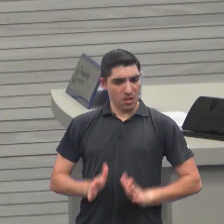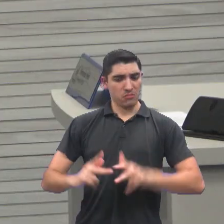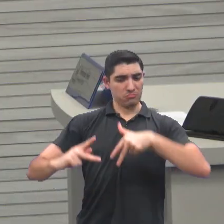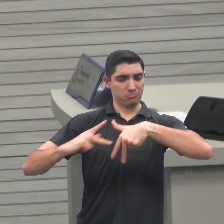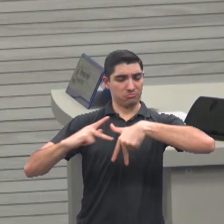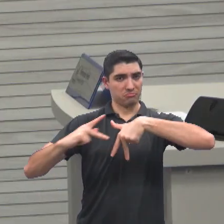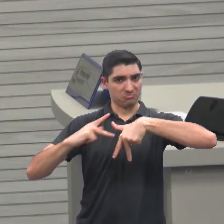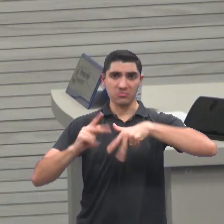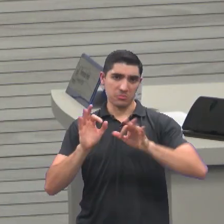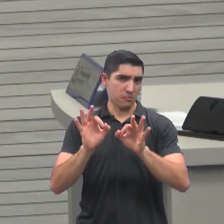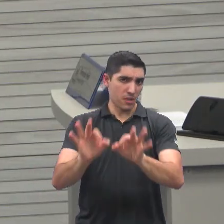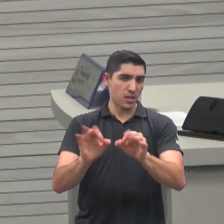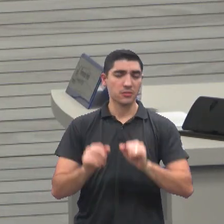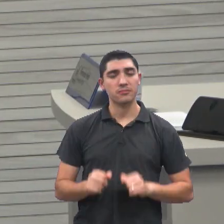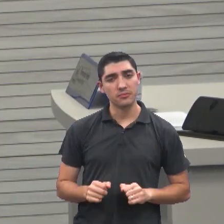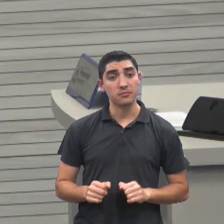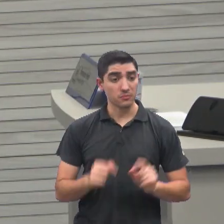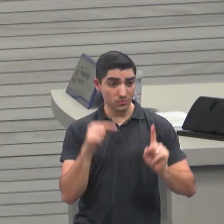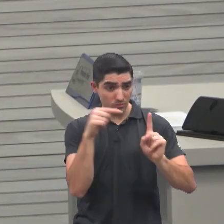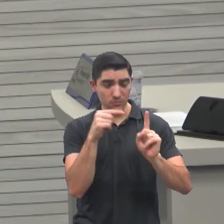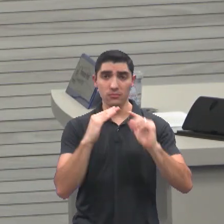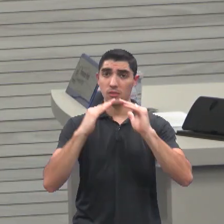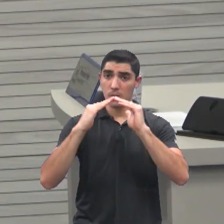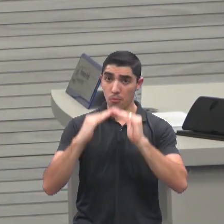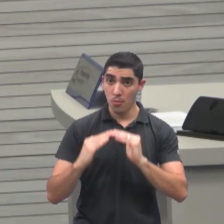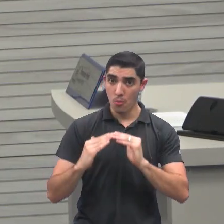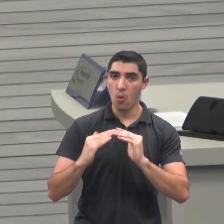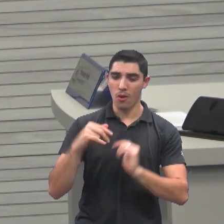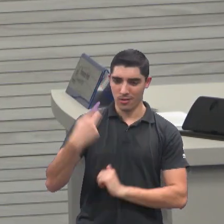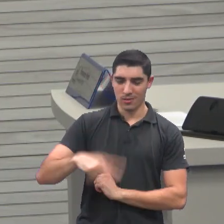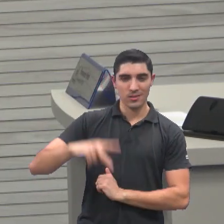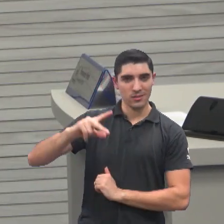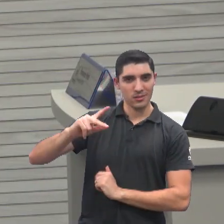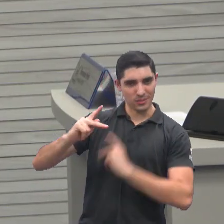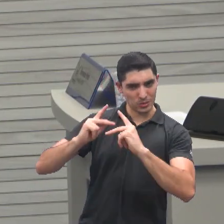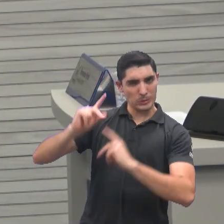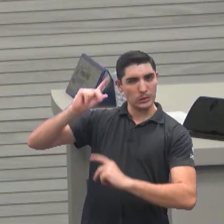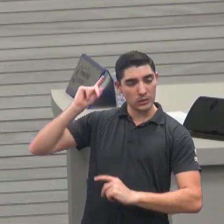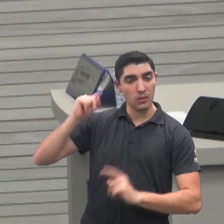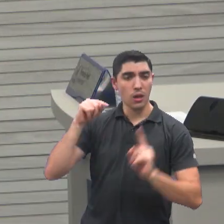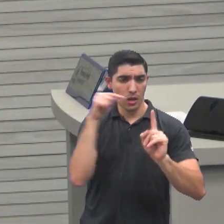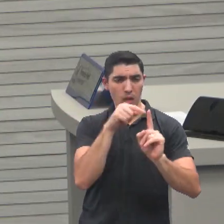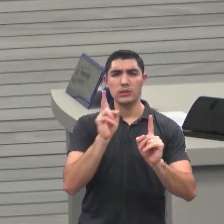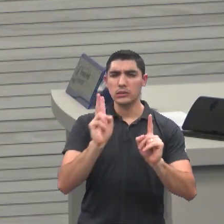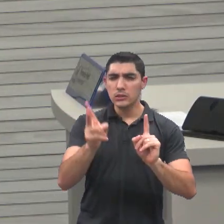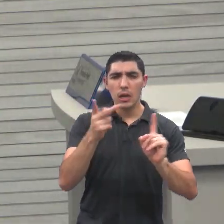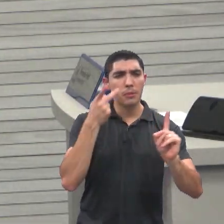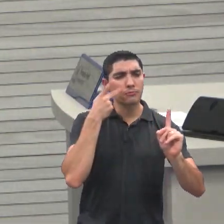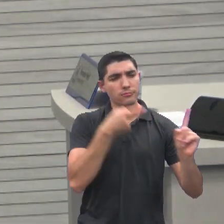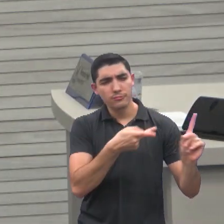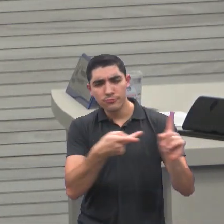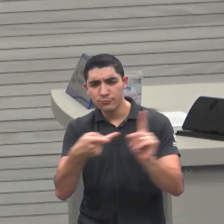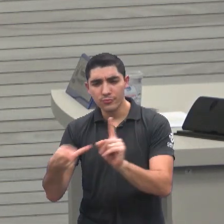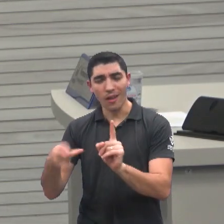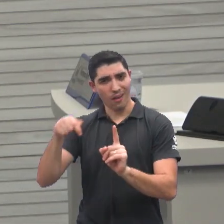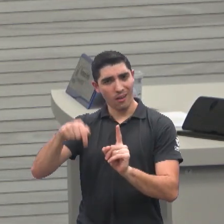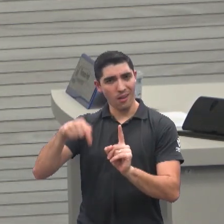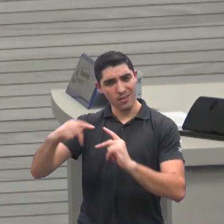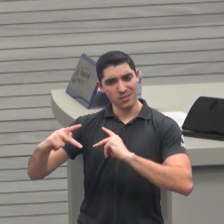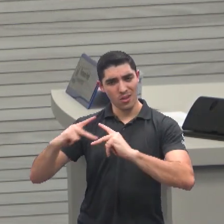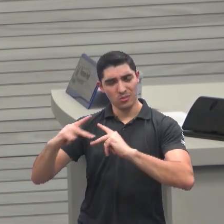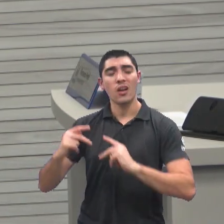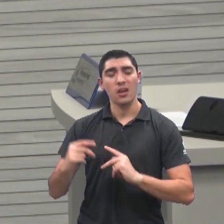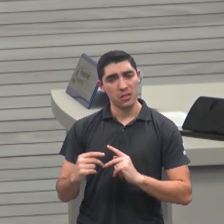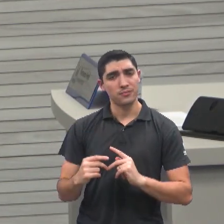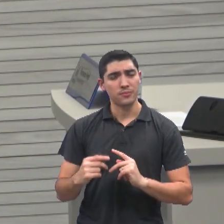nossa cidade. Mora aqui, vende a nossa cidade com certeza por onde ele passa. Então, quero dizer